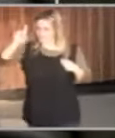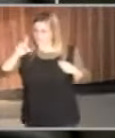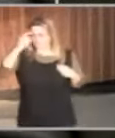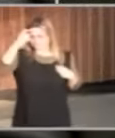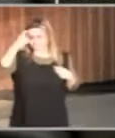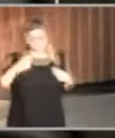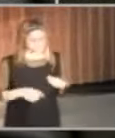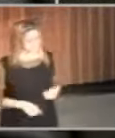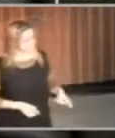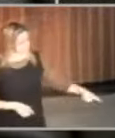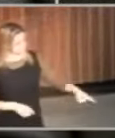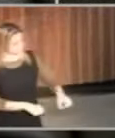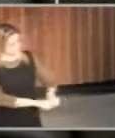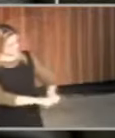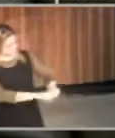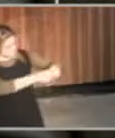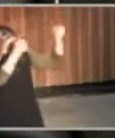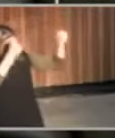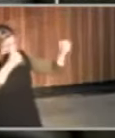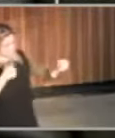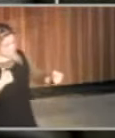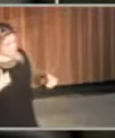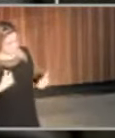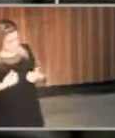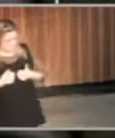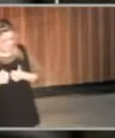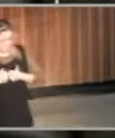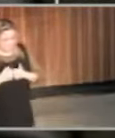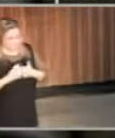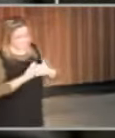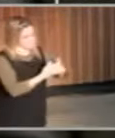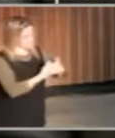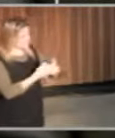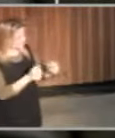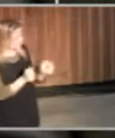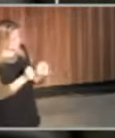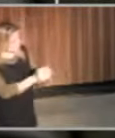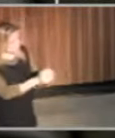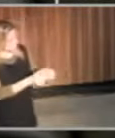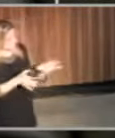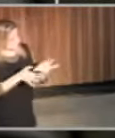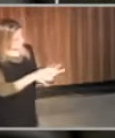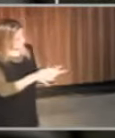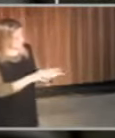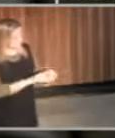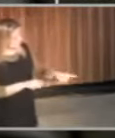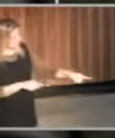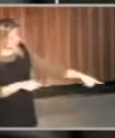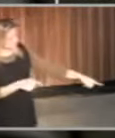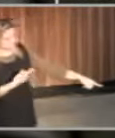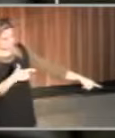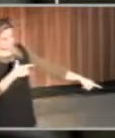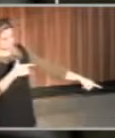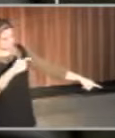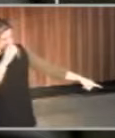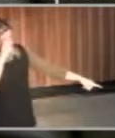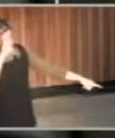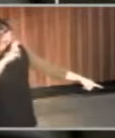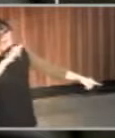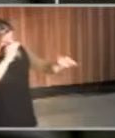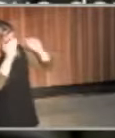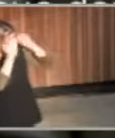nação quebrou a aliança que eu mandei que os seus antepassados guardassem. E porque eles não me